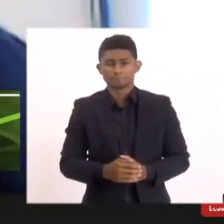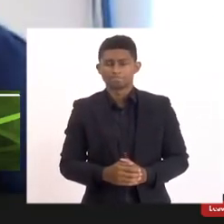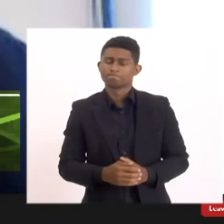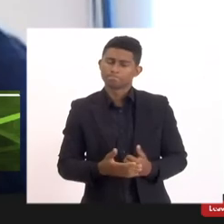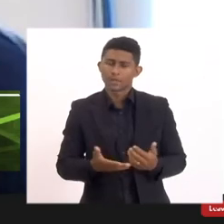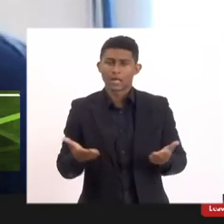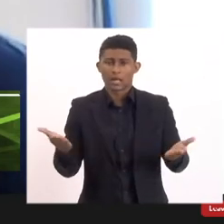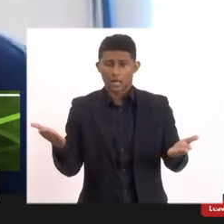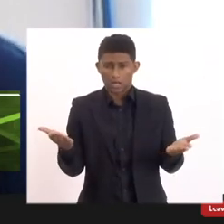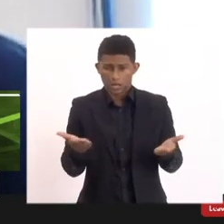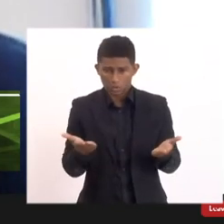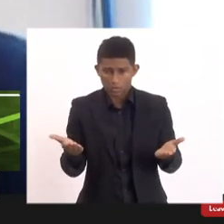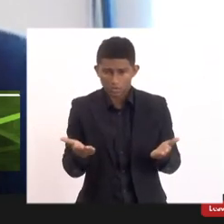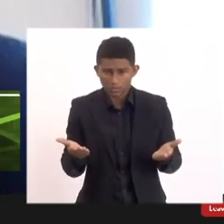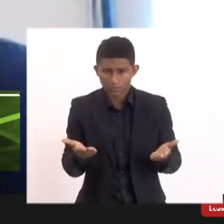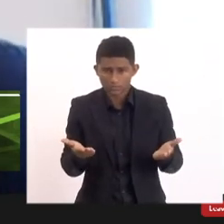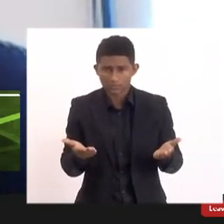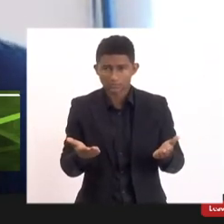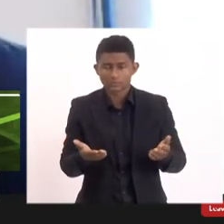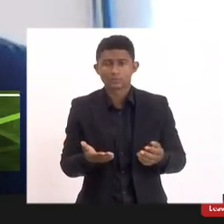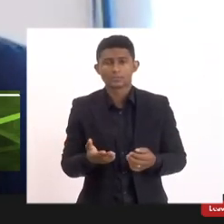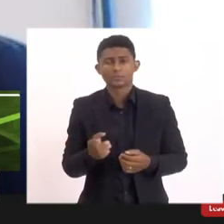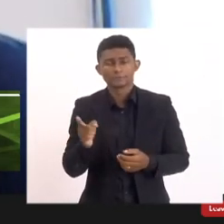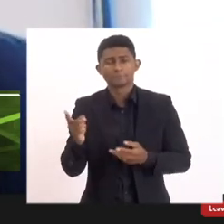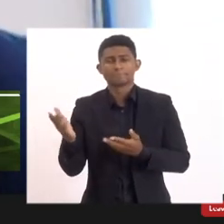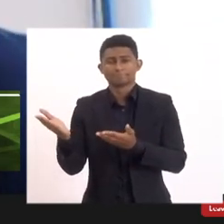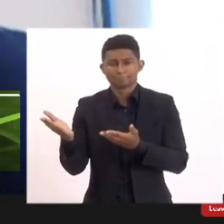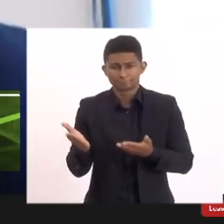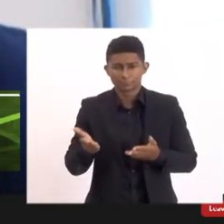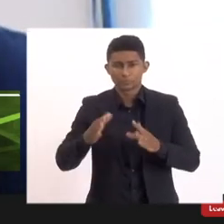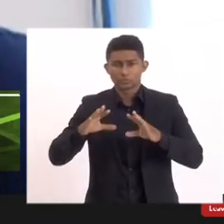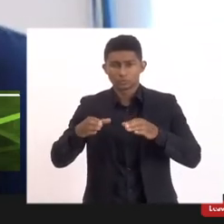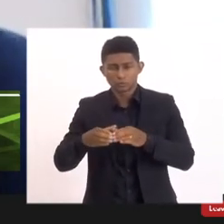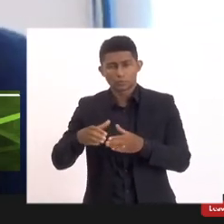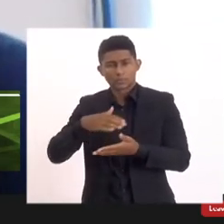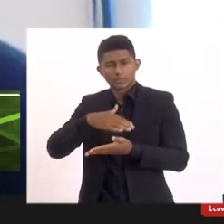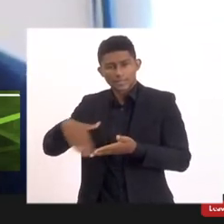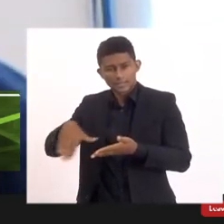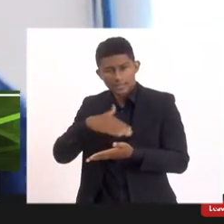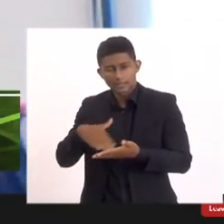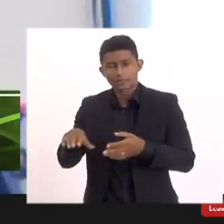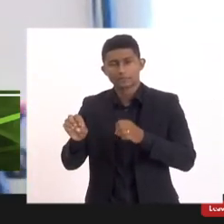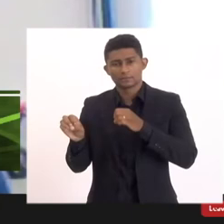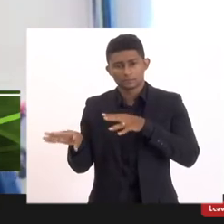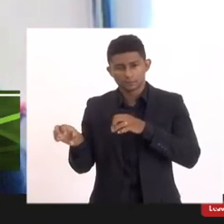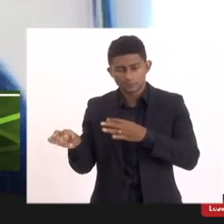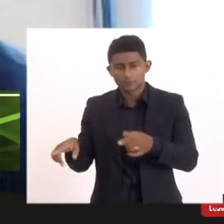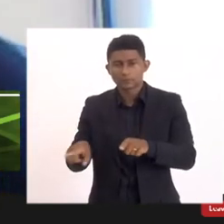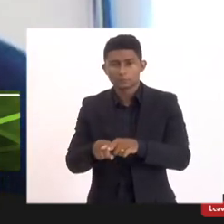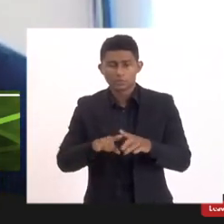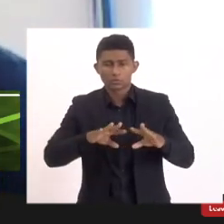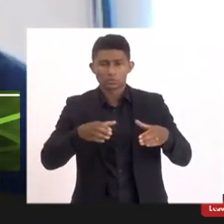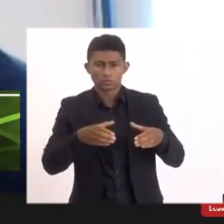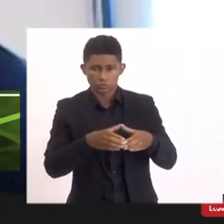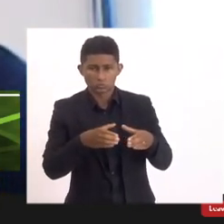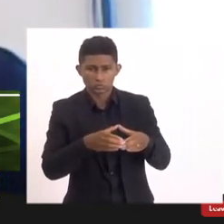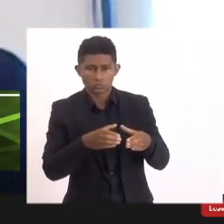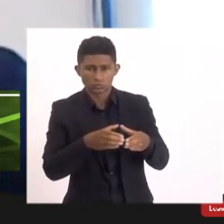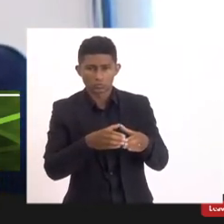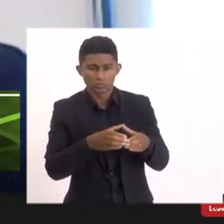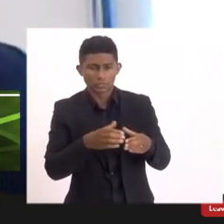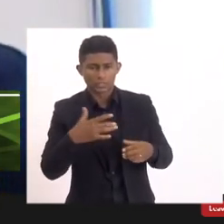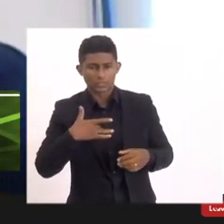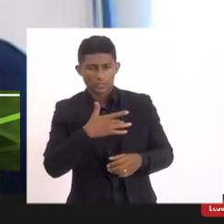aqui a palavra para a Secretaria de Estado de Educação, para a Secretaria de Estado de Saúde, mas antes eu vou